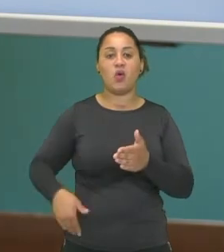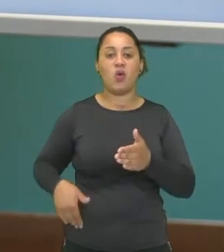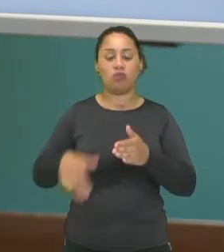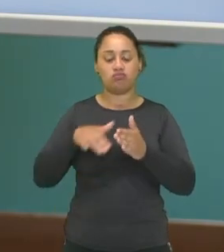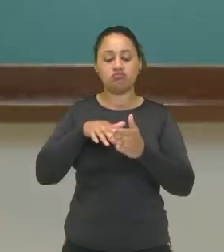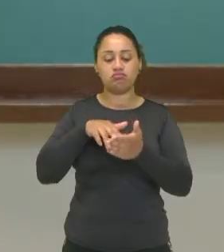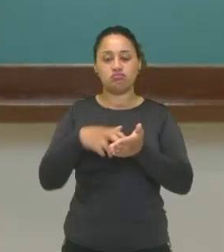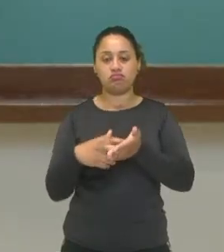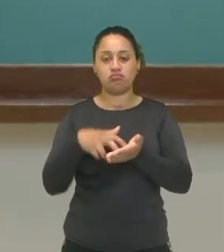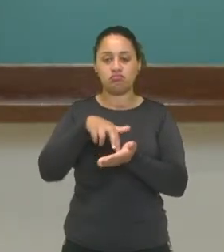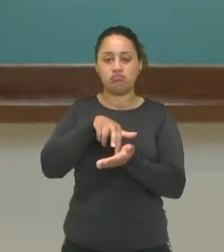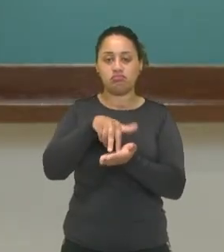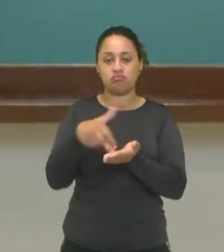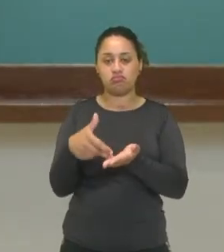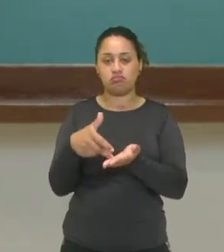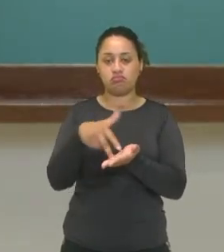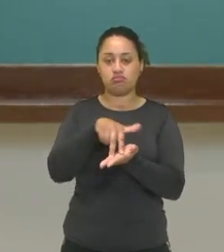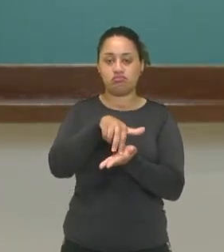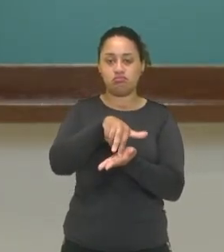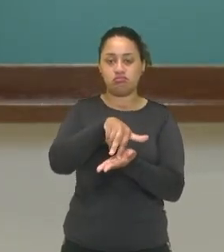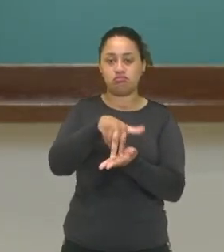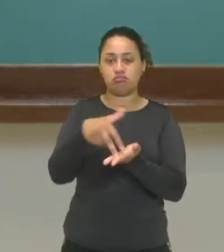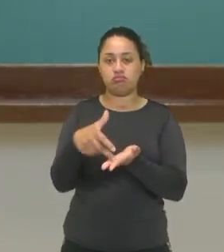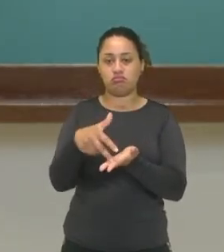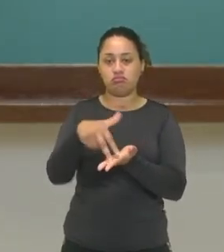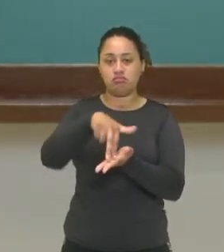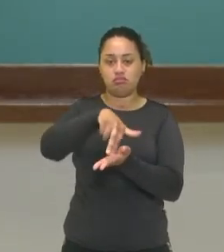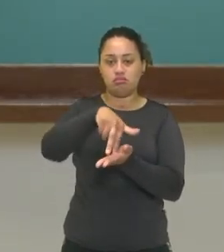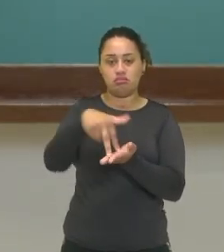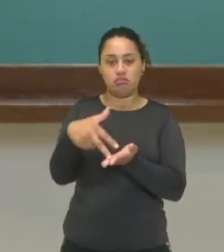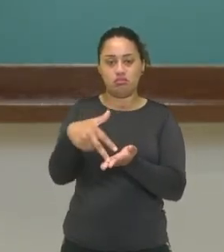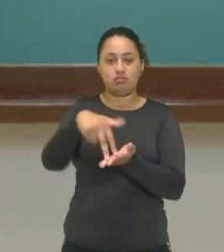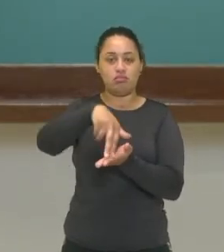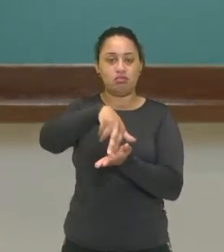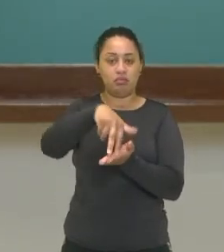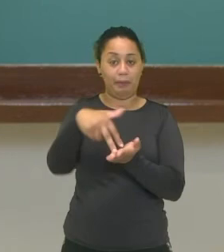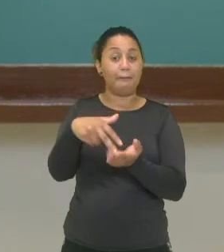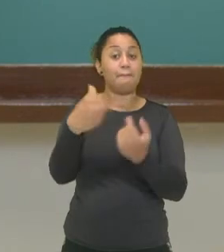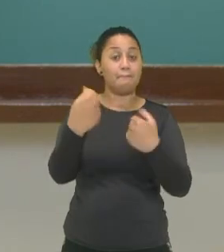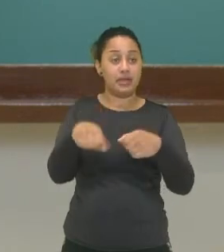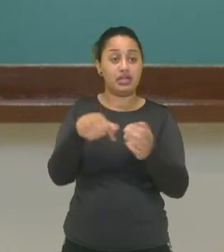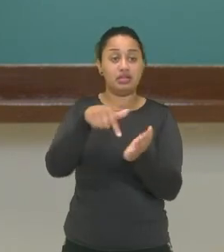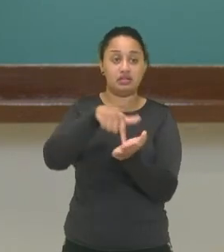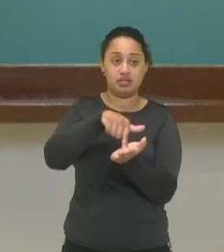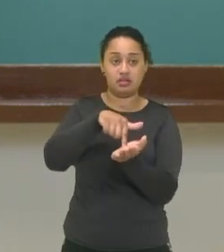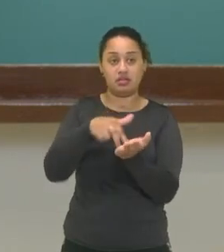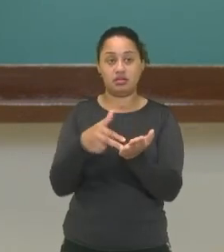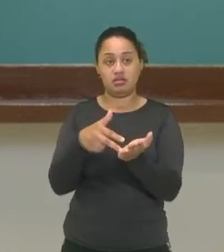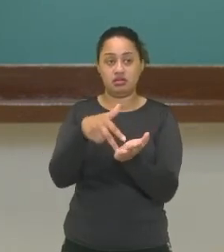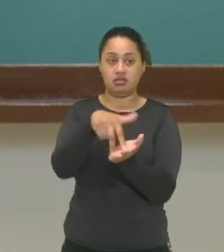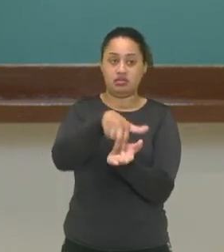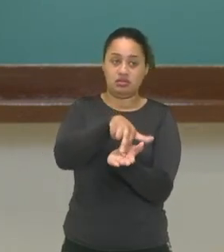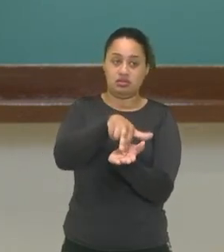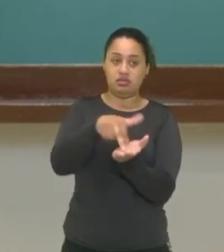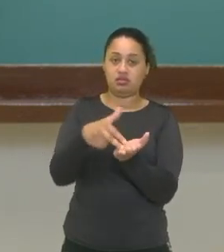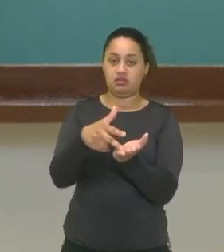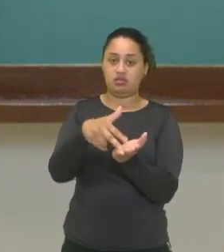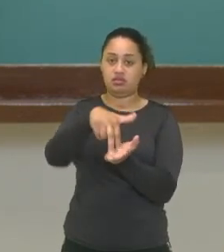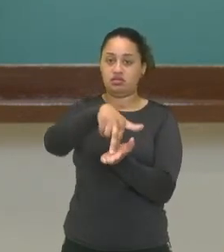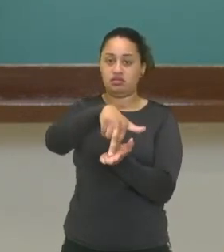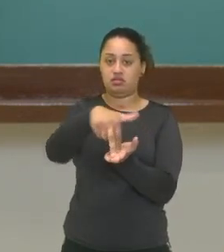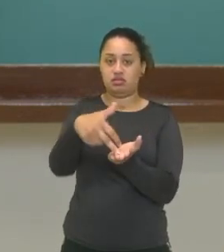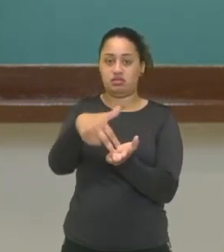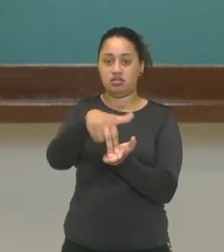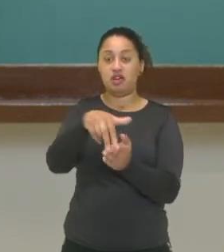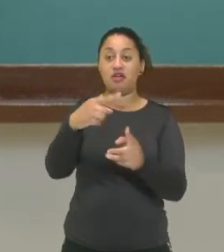tá? Então, ele tem que dar uma jogadinha no quadril para os lados para cumprir essa exigência da regra